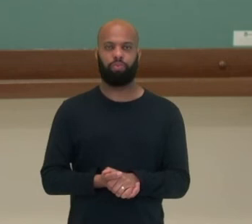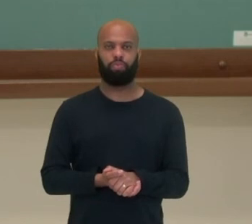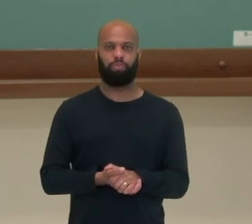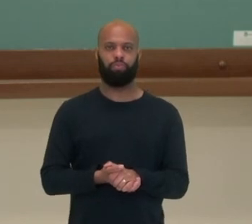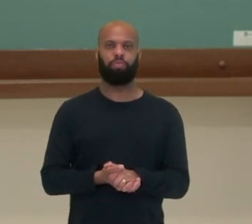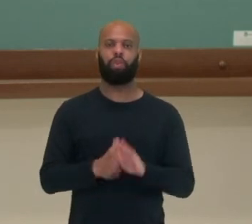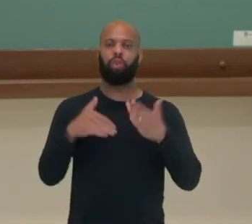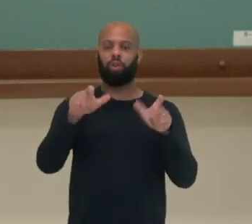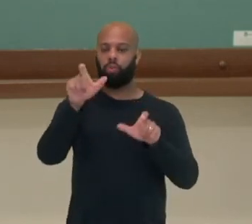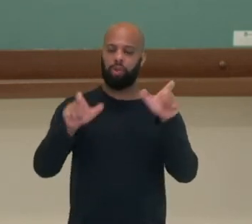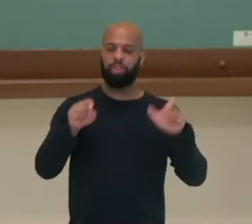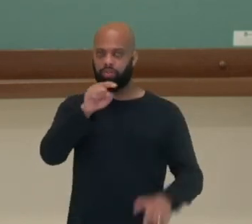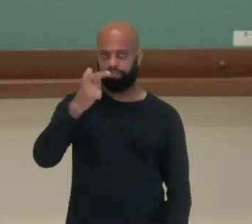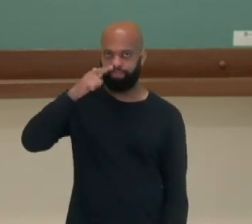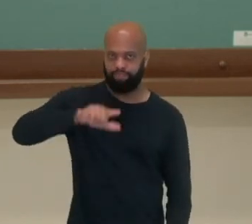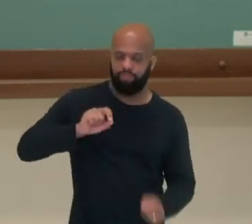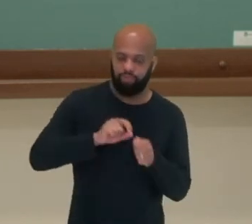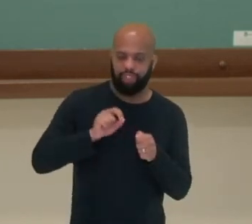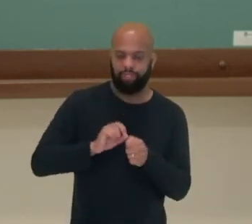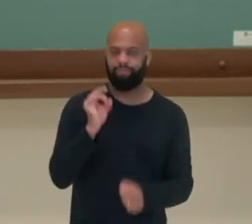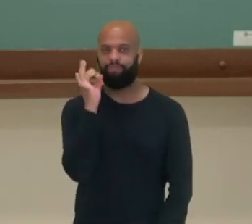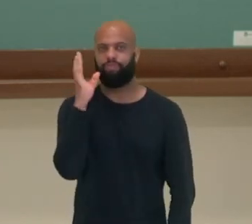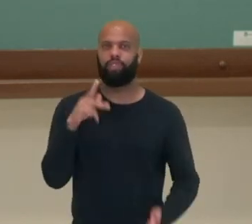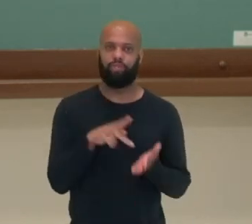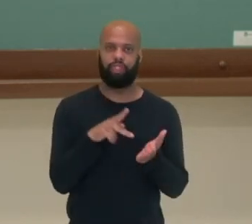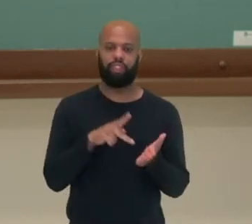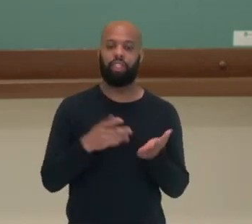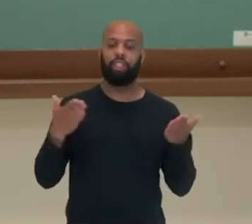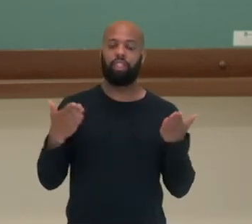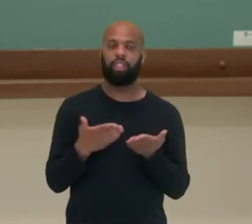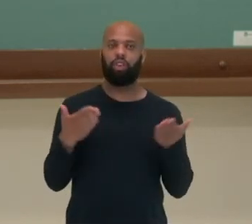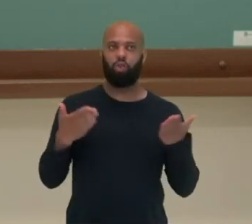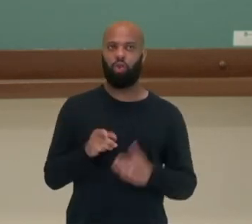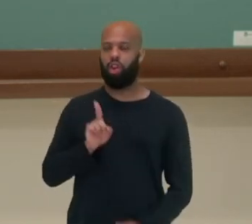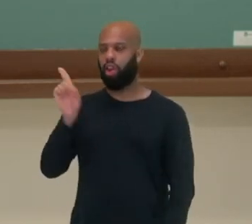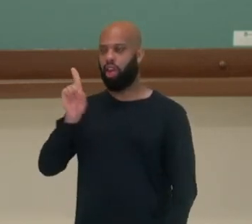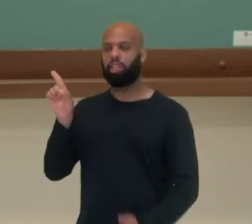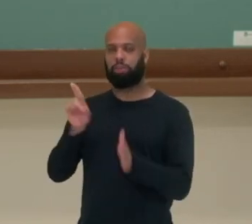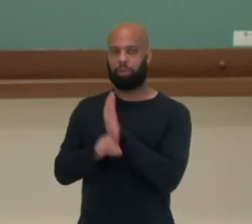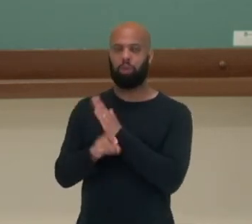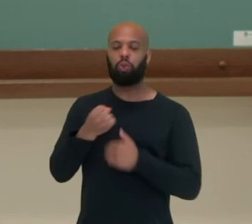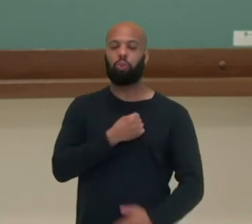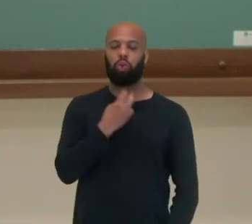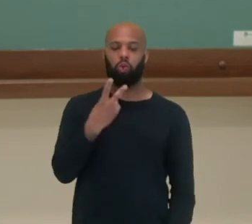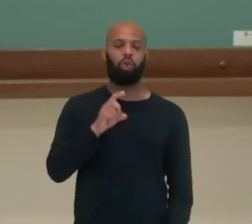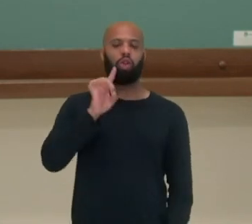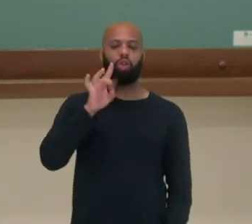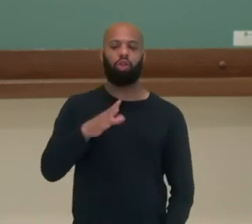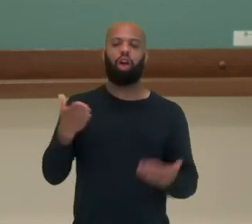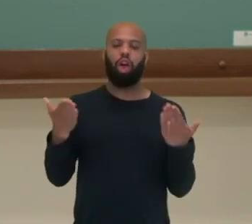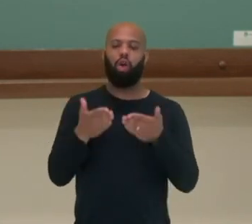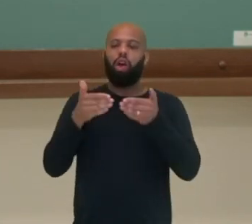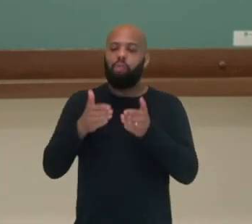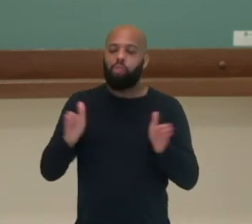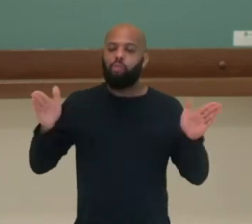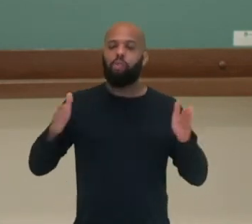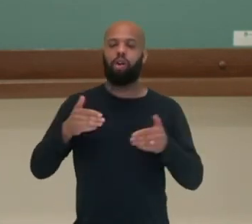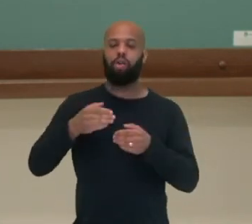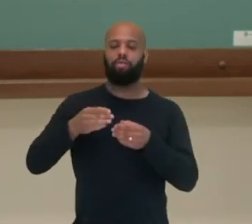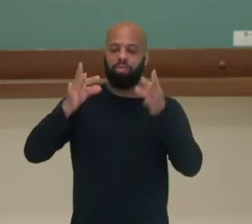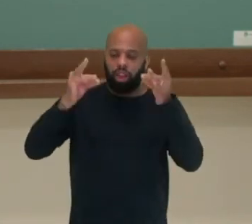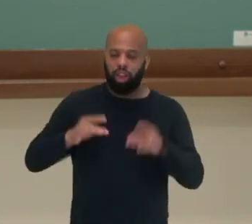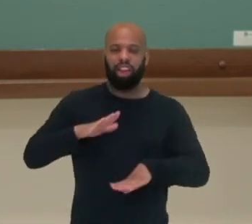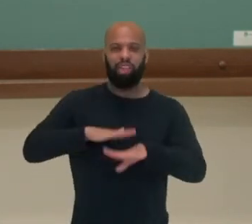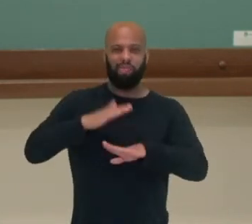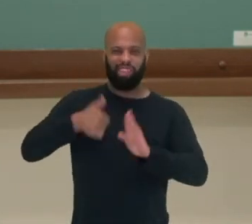E aí, galera, conseguiram? Muito fácil, né? Agora, esse segundo é só ampliação da planilha que a gente já tinha falado. Vamos